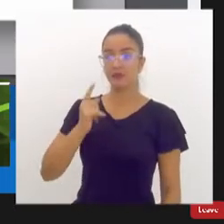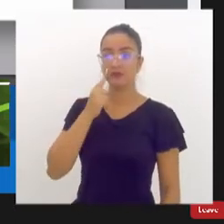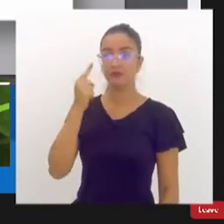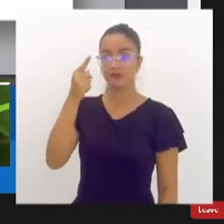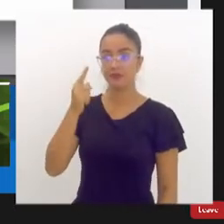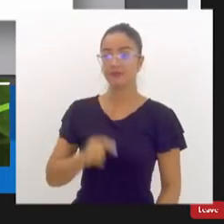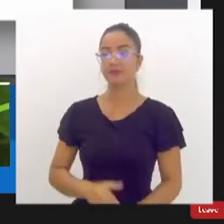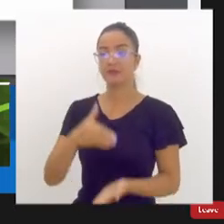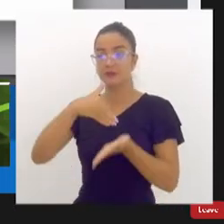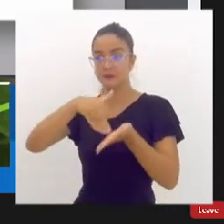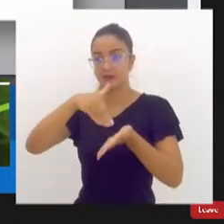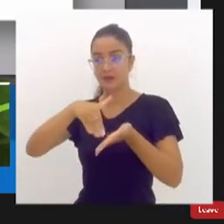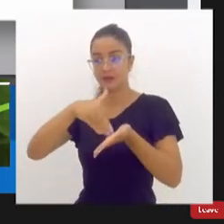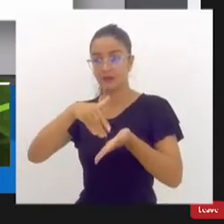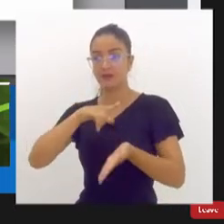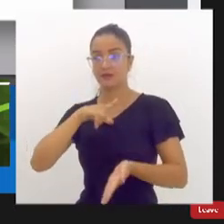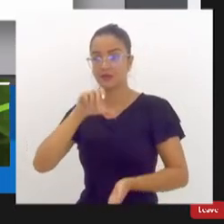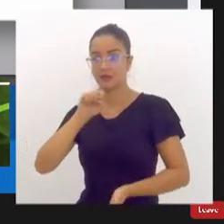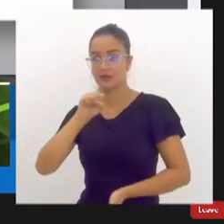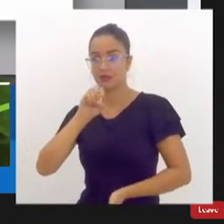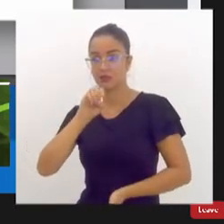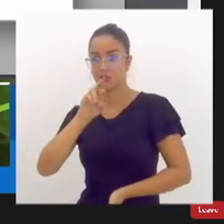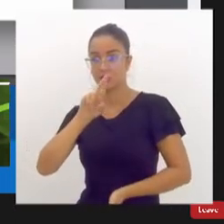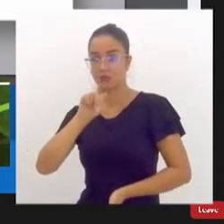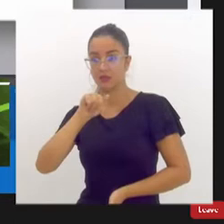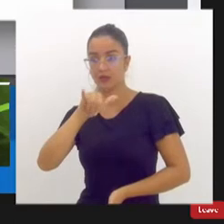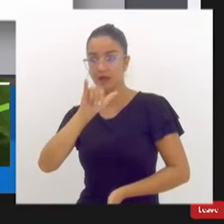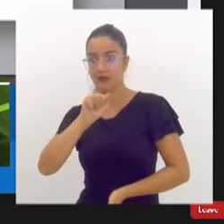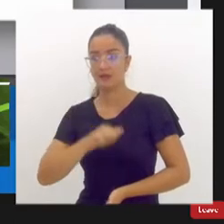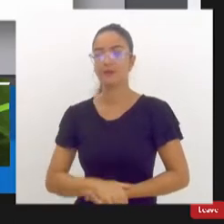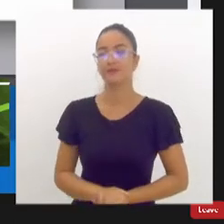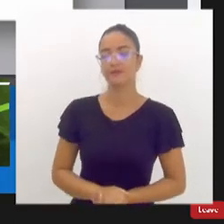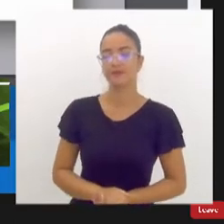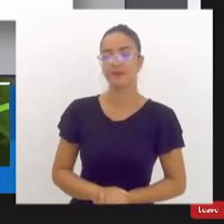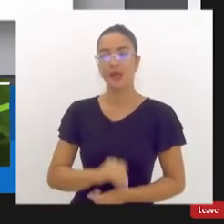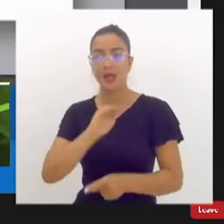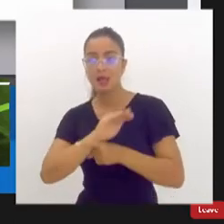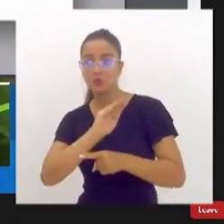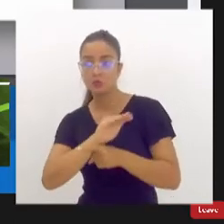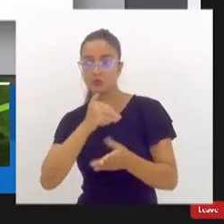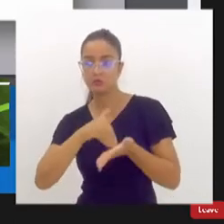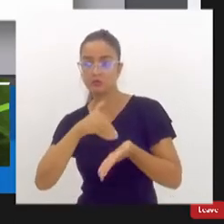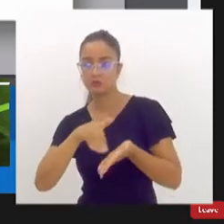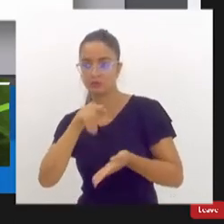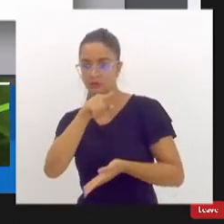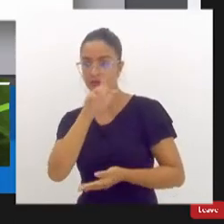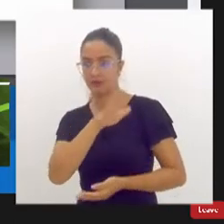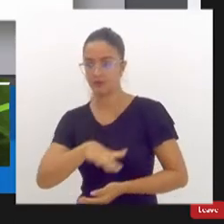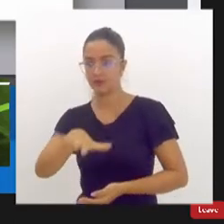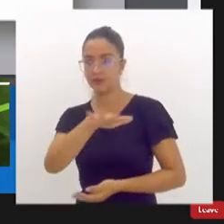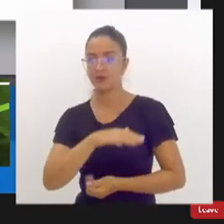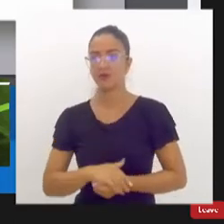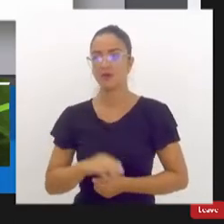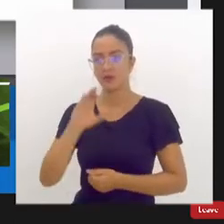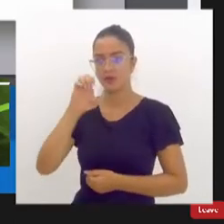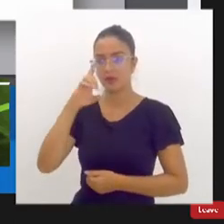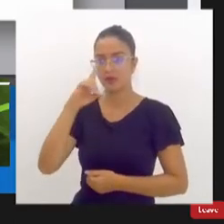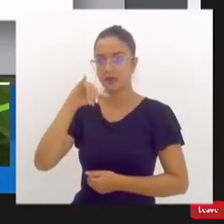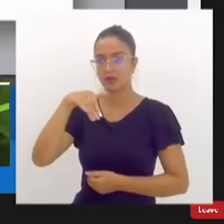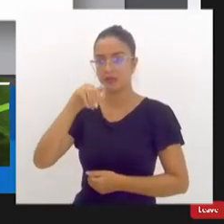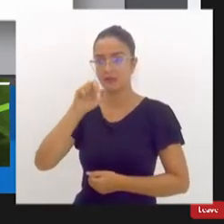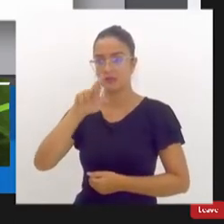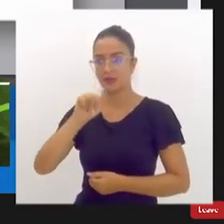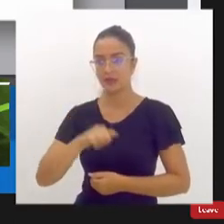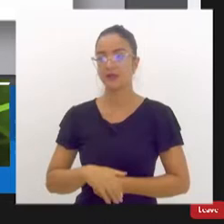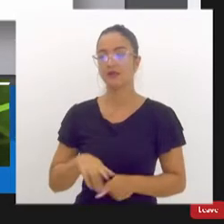nossa secretária-geral, Soraya Maria de Oliveira, assessoria da secretária-geral, Edmara Fonseca e Sônia Regina,